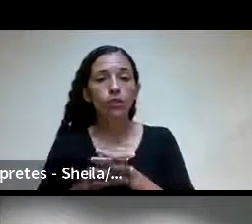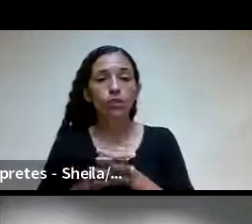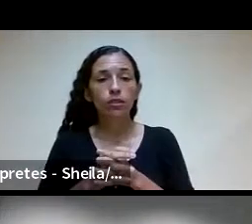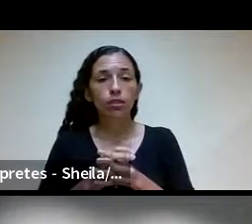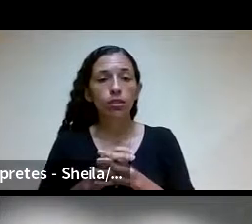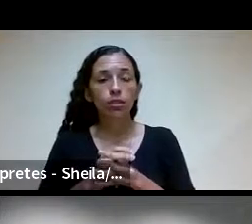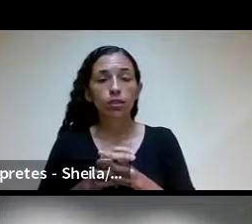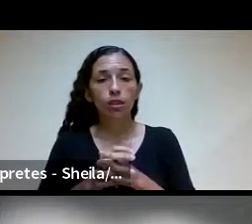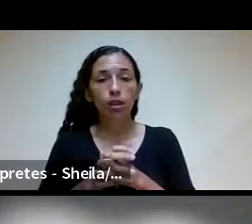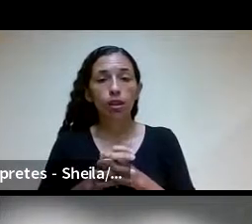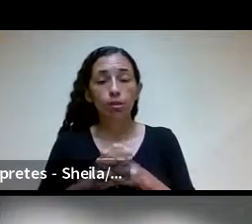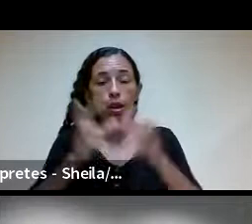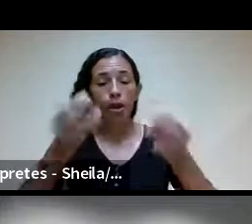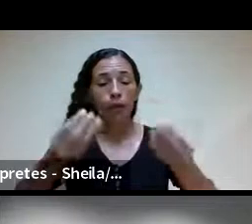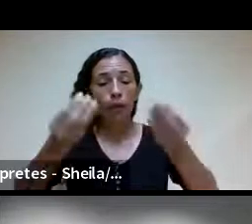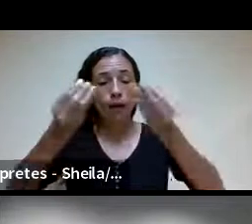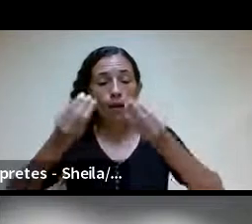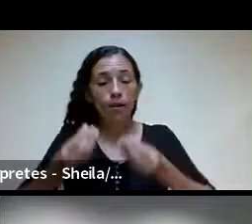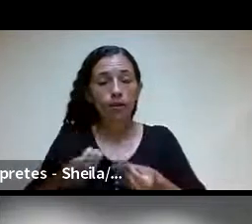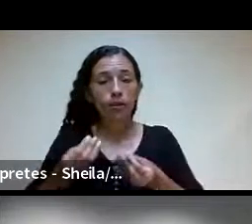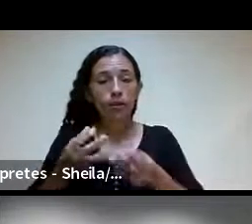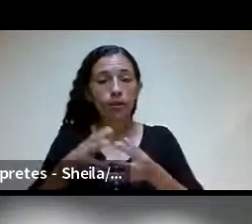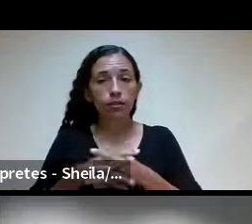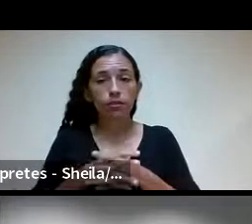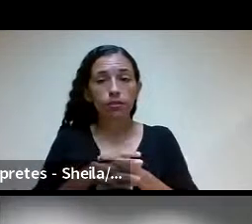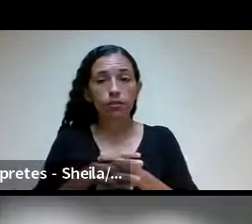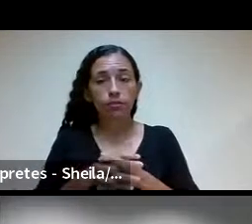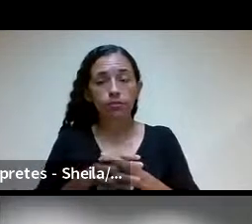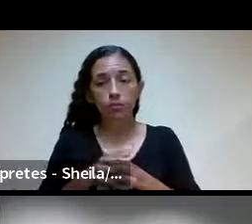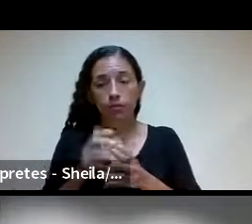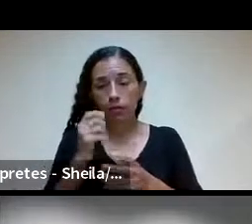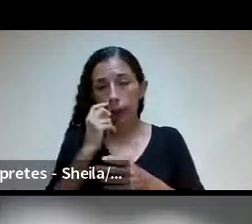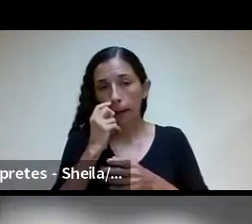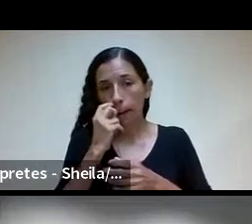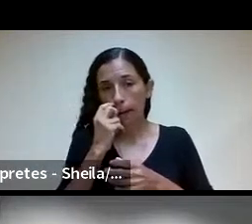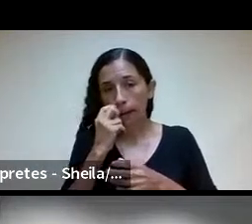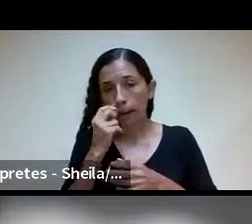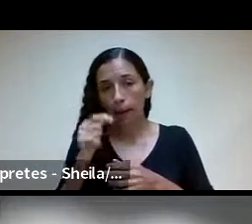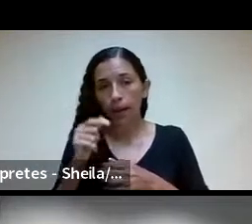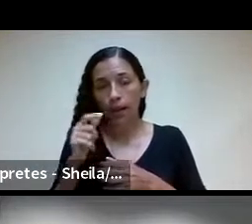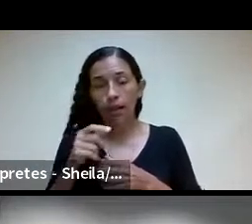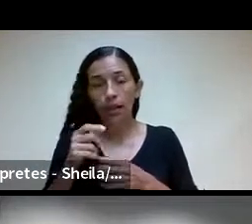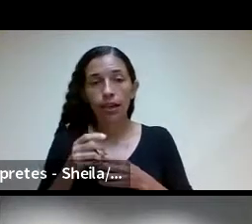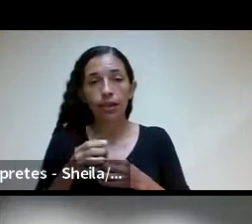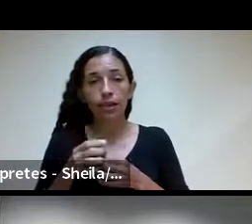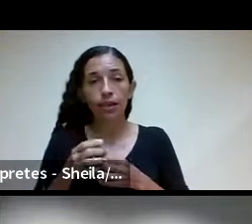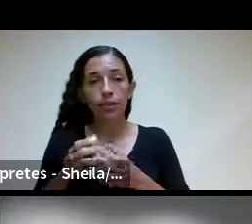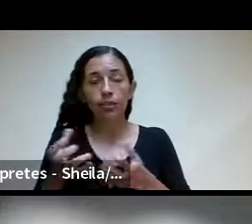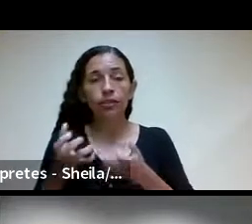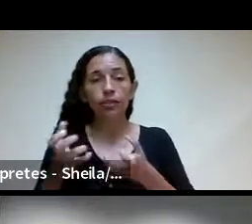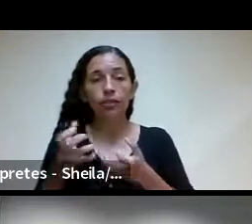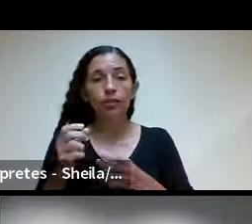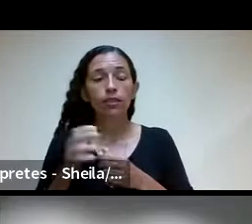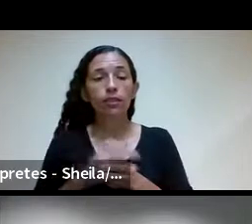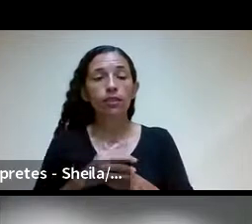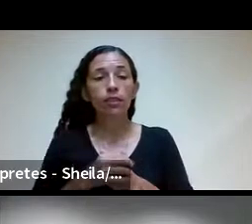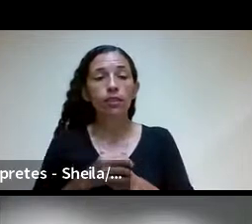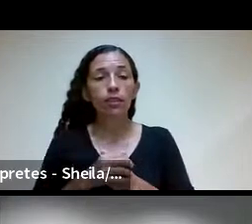recolhimento. Doutor Cláudio, é só pela ele tá ordem. Pedindo, você... Ele está pedindo para recolher. Mas